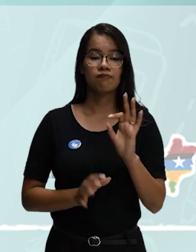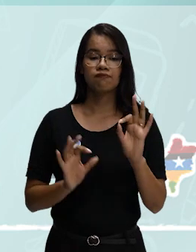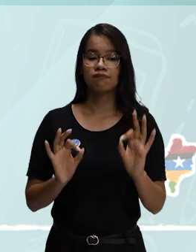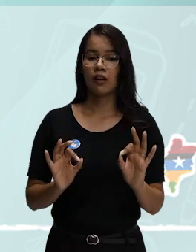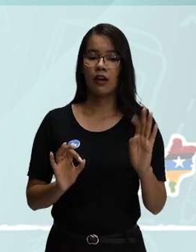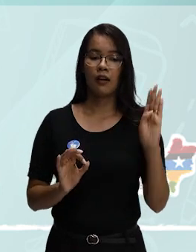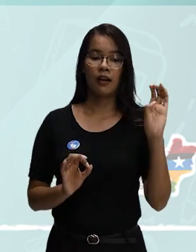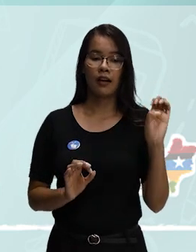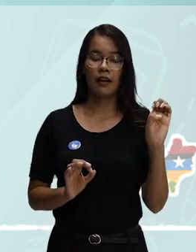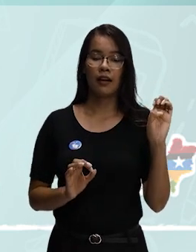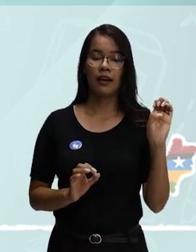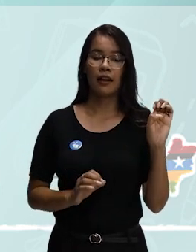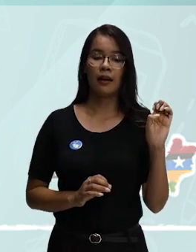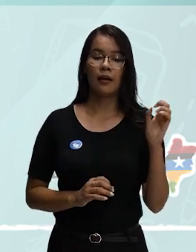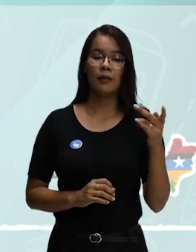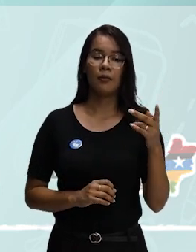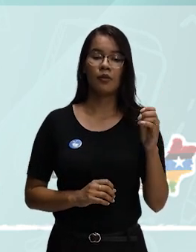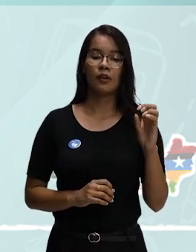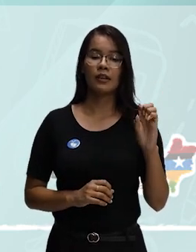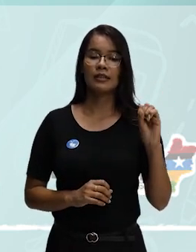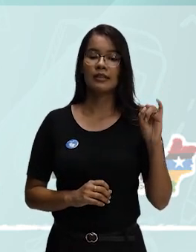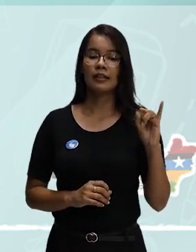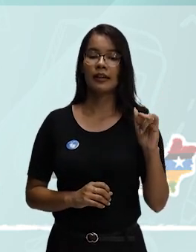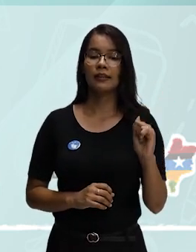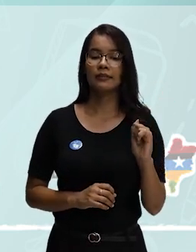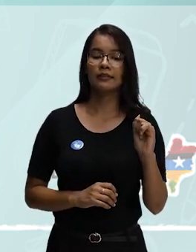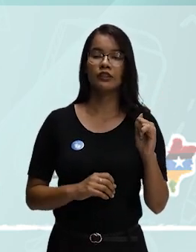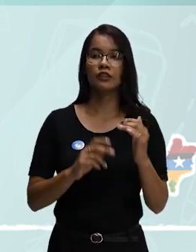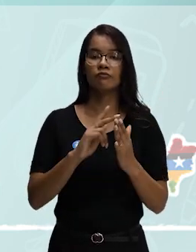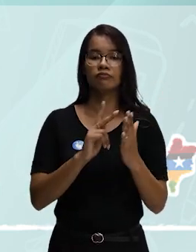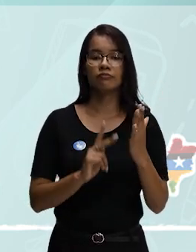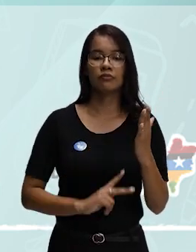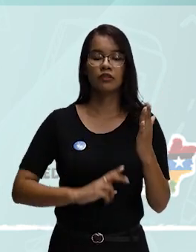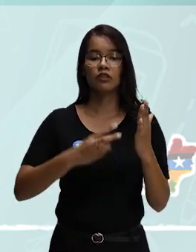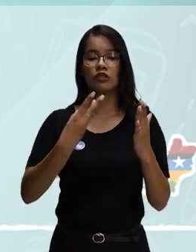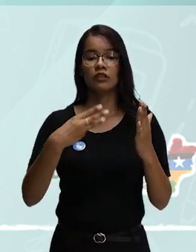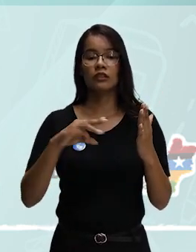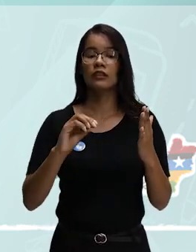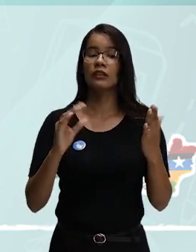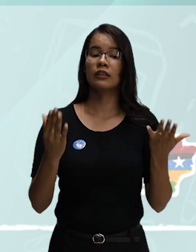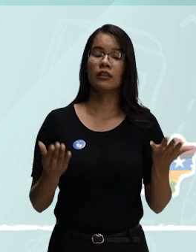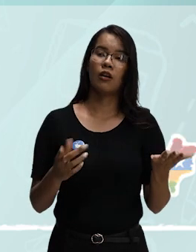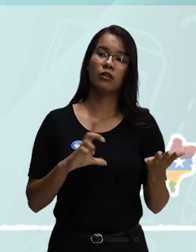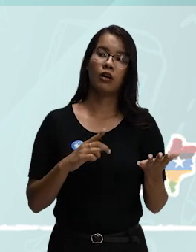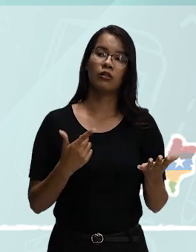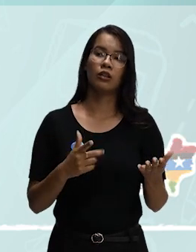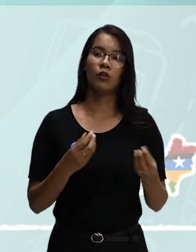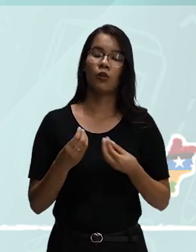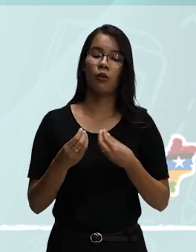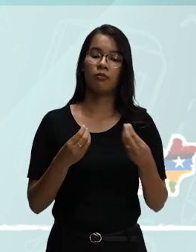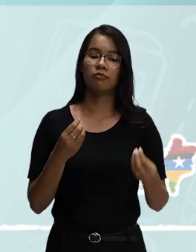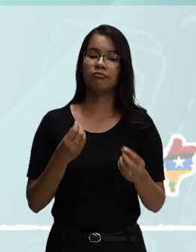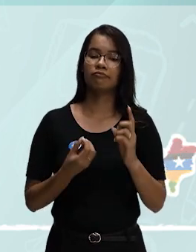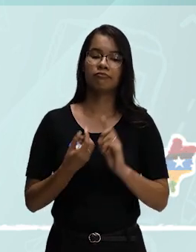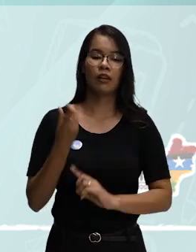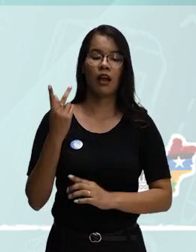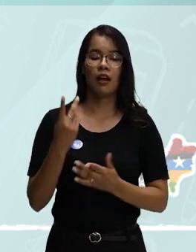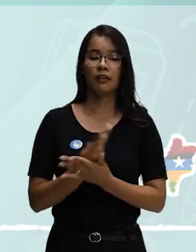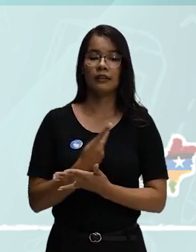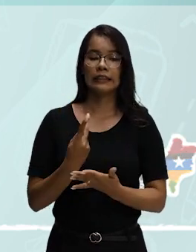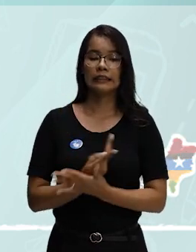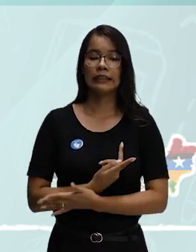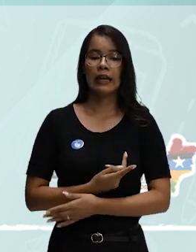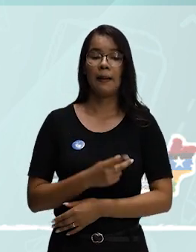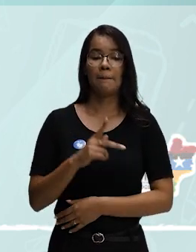está claro, né? O número está 30, a revista você sabe, os manifestos vocês sabem, então não dá para a gente fugir disso aí.